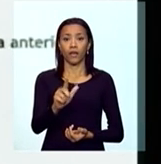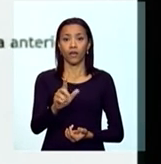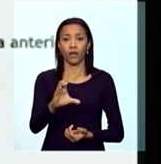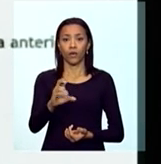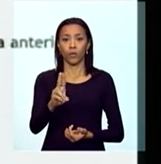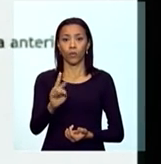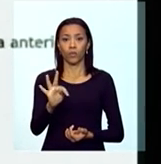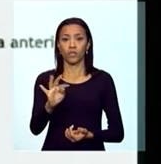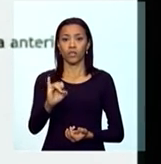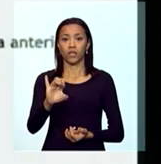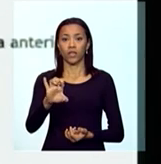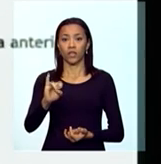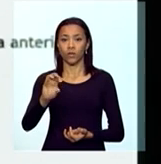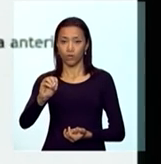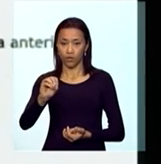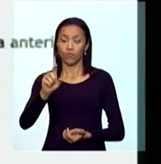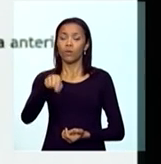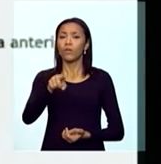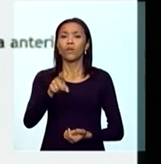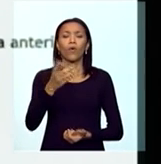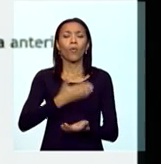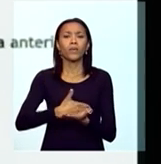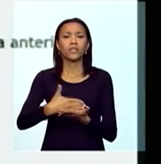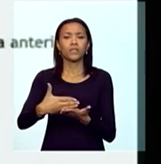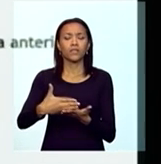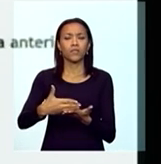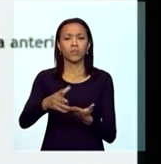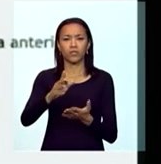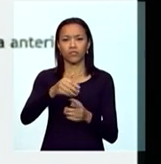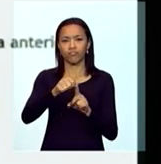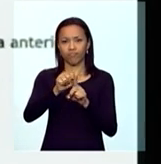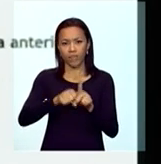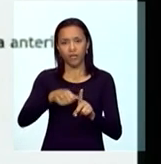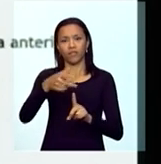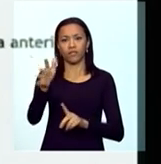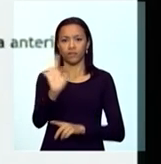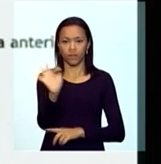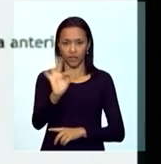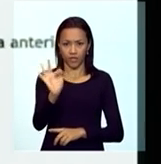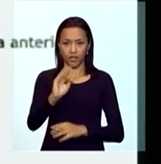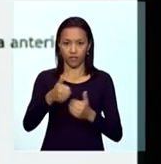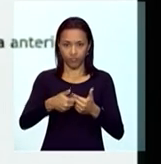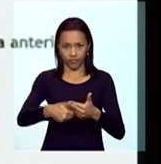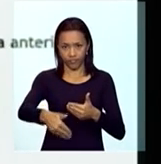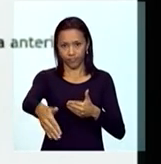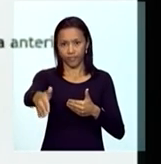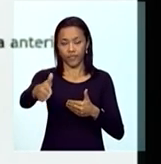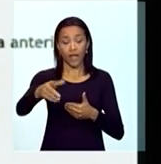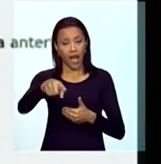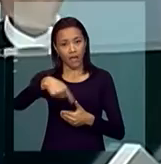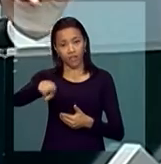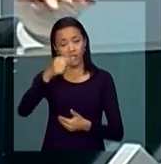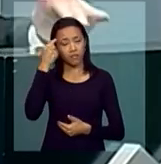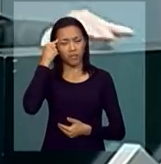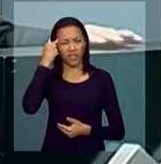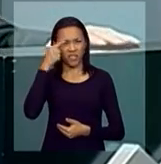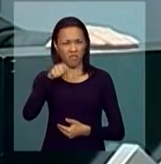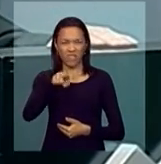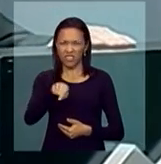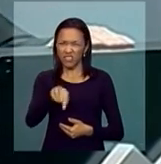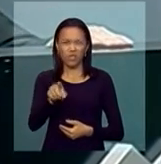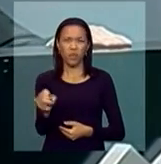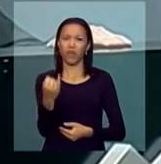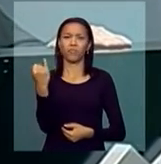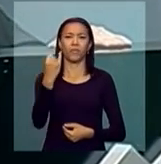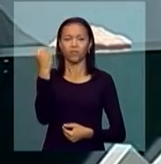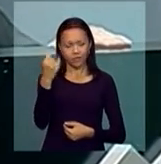ainda. Começamos a liberar praticamente em fevereiro o pré-custeio. E aí pode ser que alguém pense, mas isso não tem muita importância.